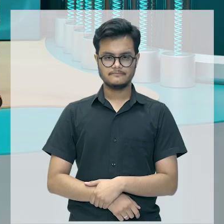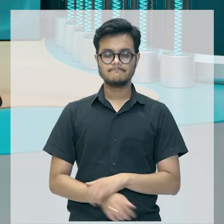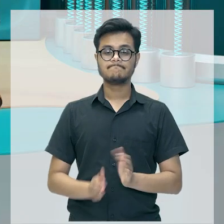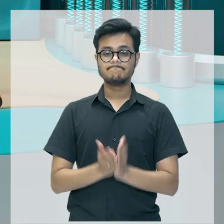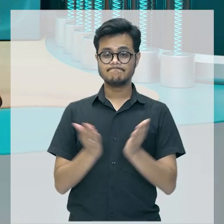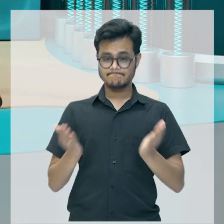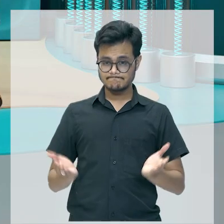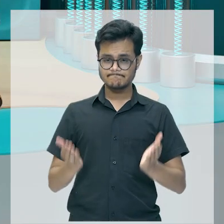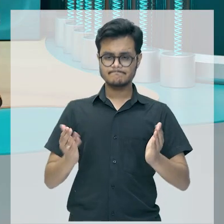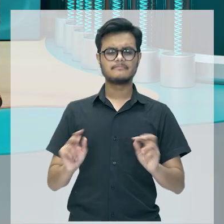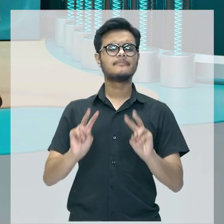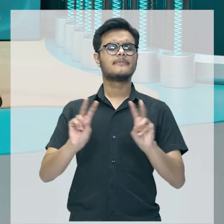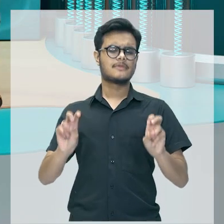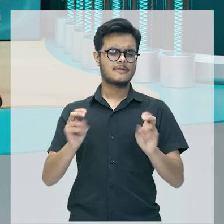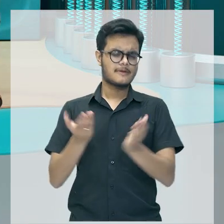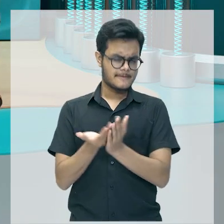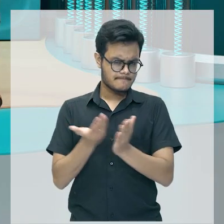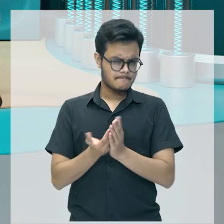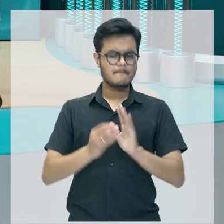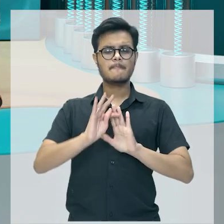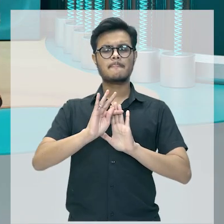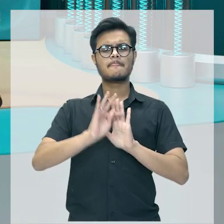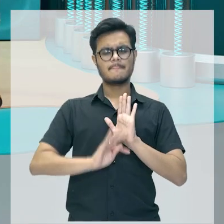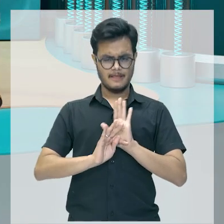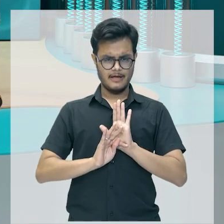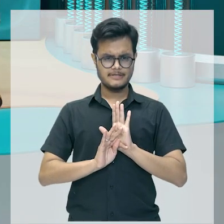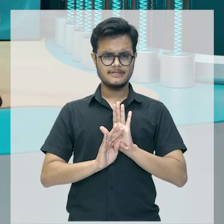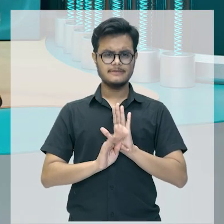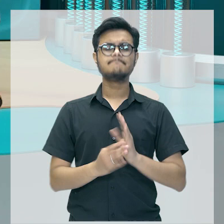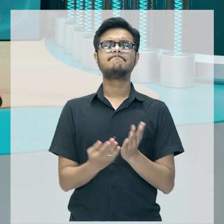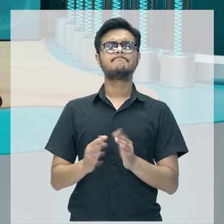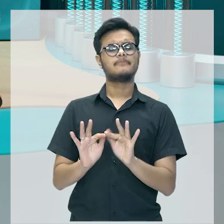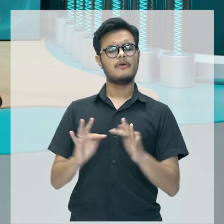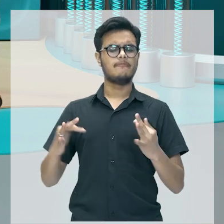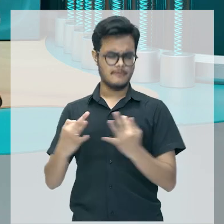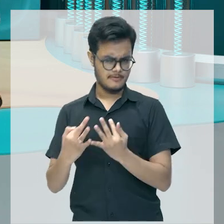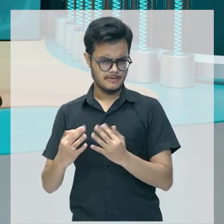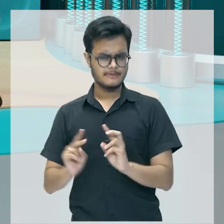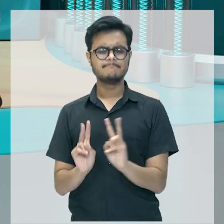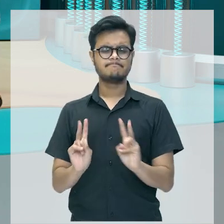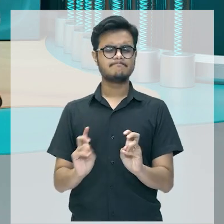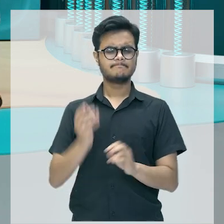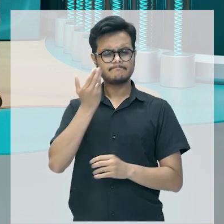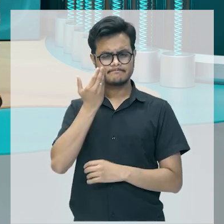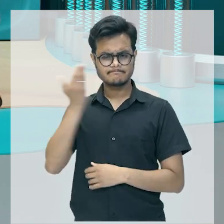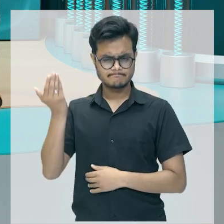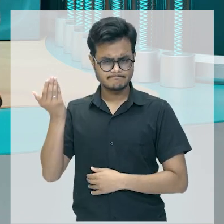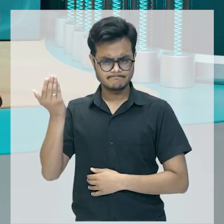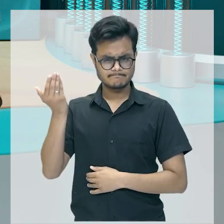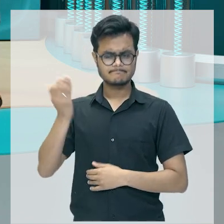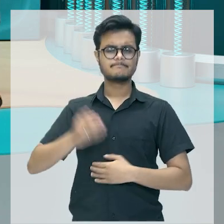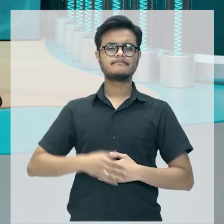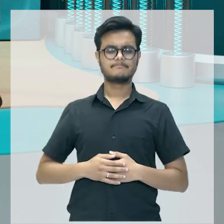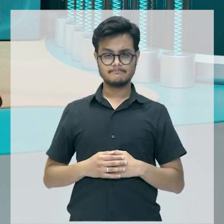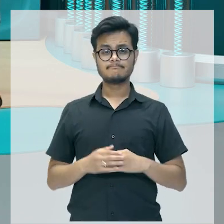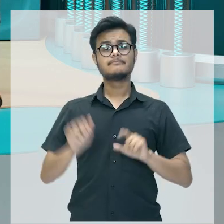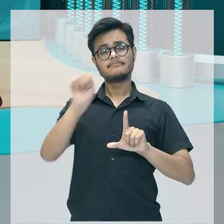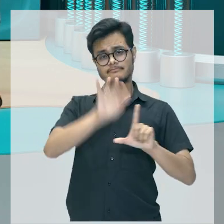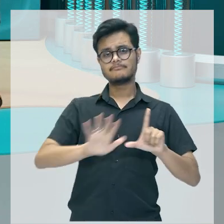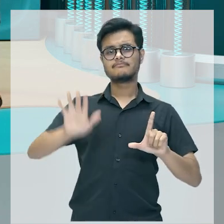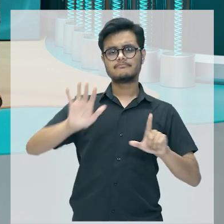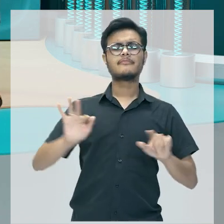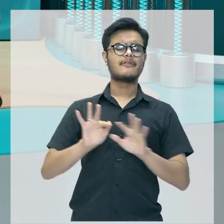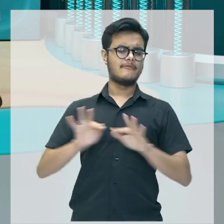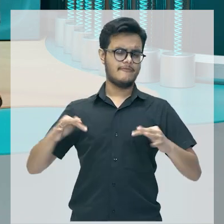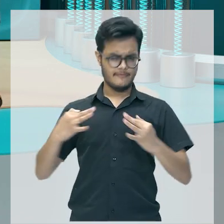Bem, então o tema da nossa unidade é family, família. Vocês podem observar aí nossas imagens, todas relacionadas,